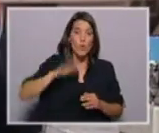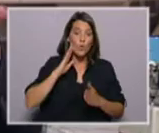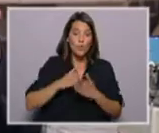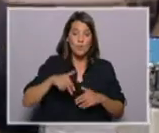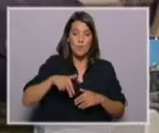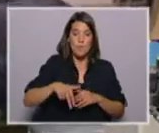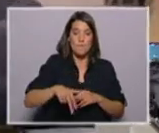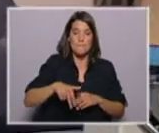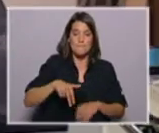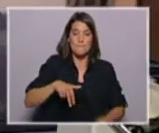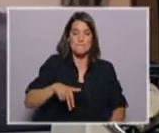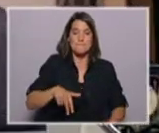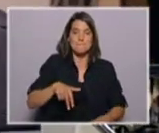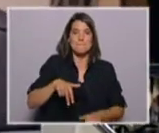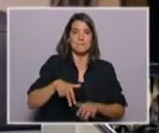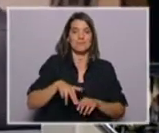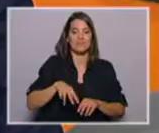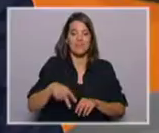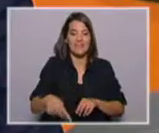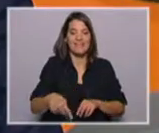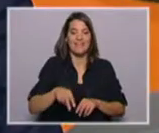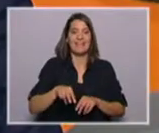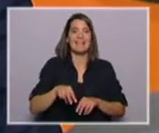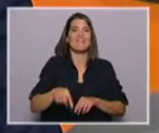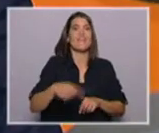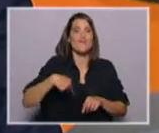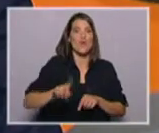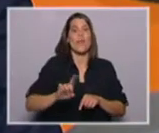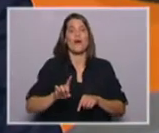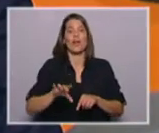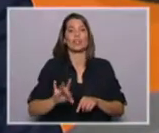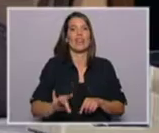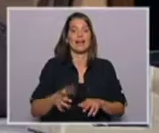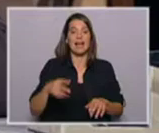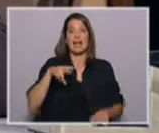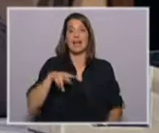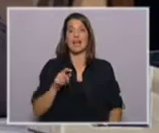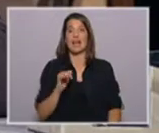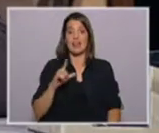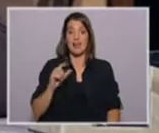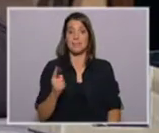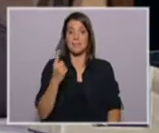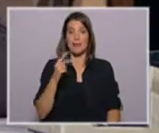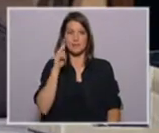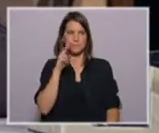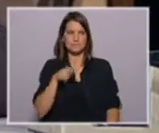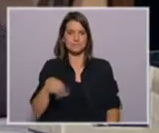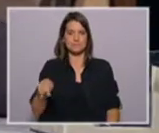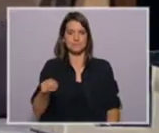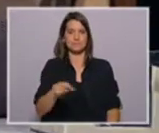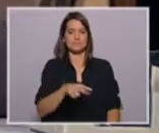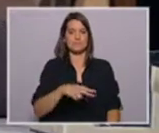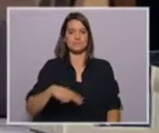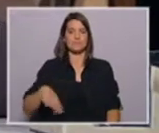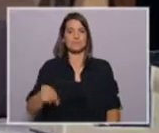hesitam. Eles ficam ali um bocadinho. O que é que aconteceu? O Neil Armstrong, de facto, primeiro olha à volta para ver se as